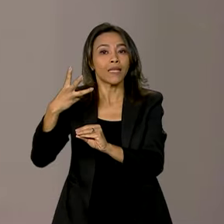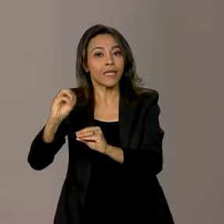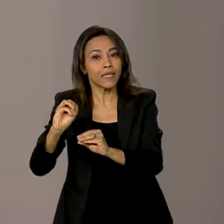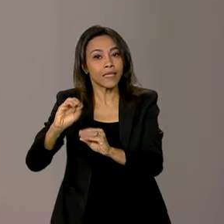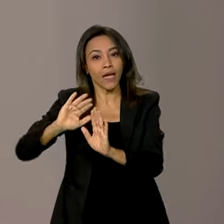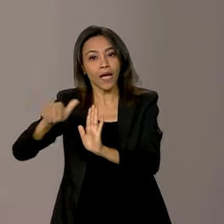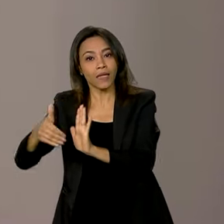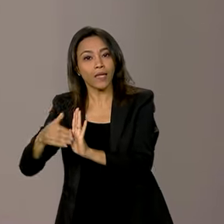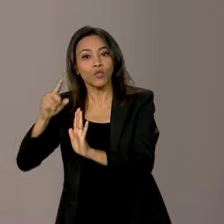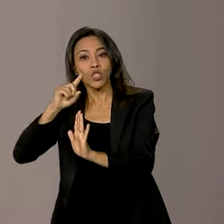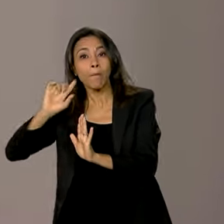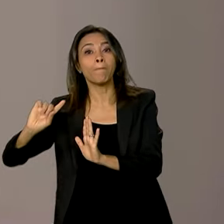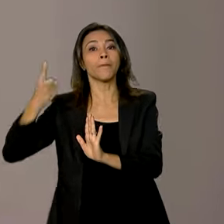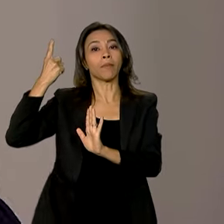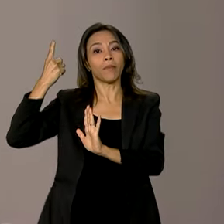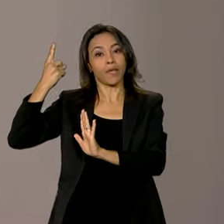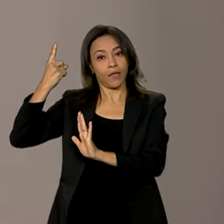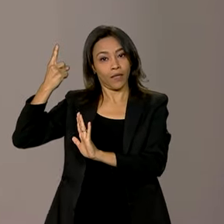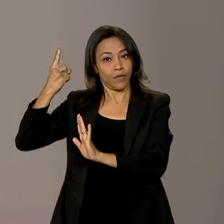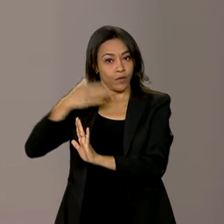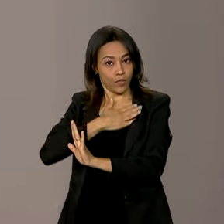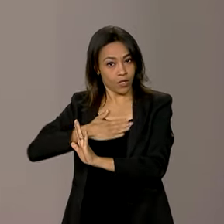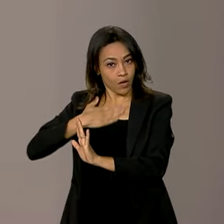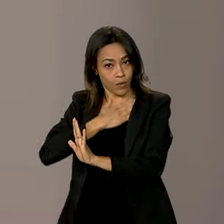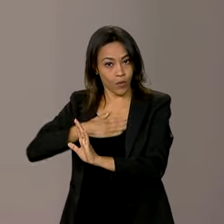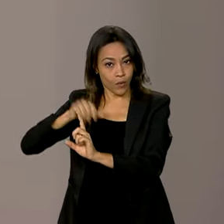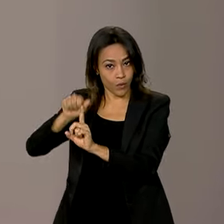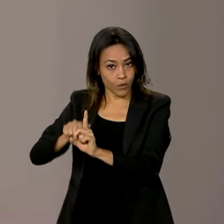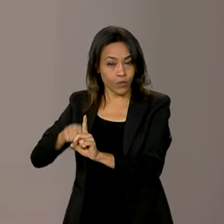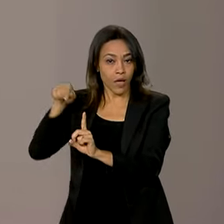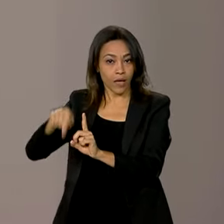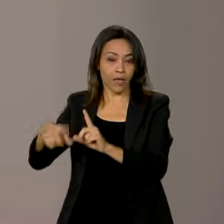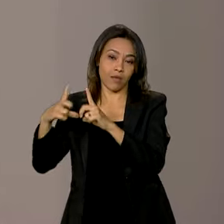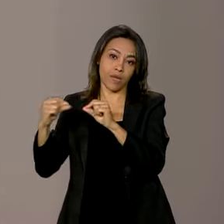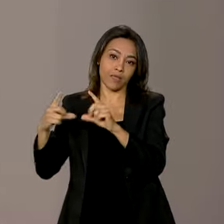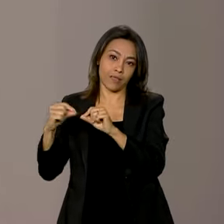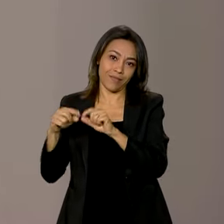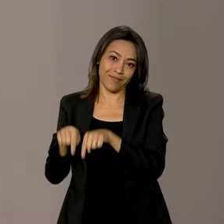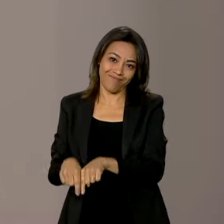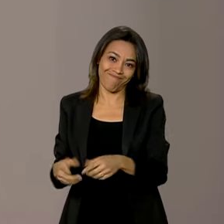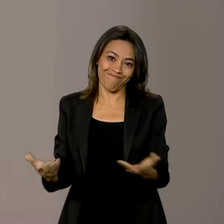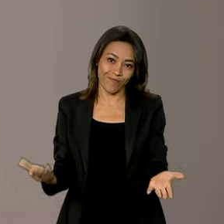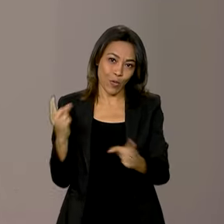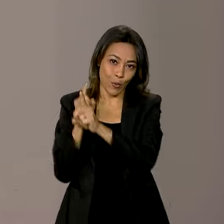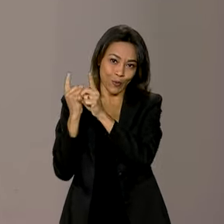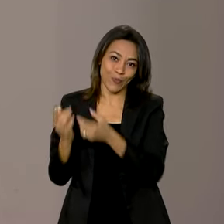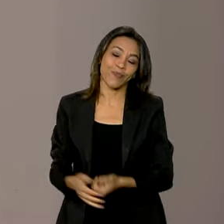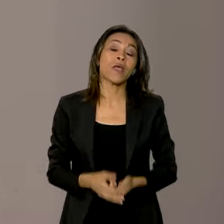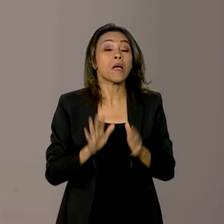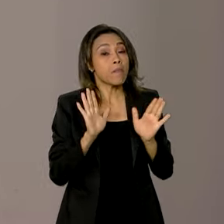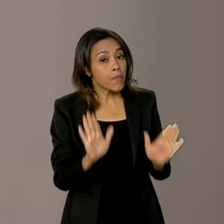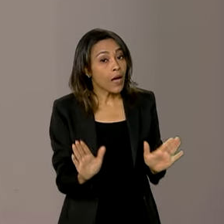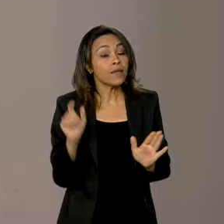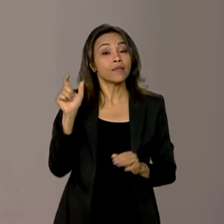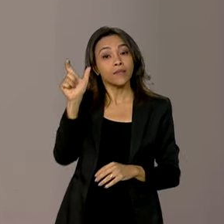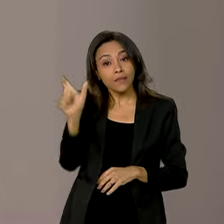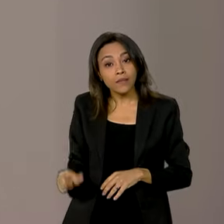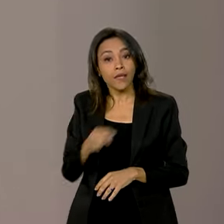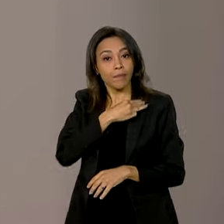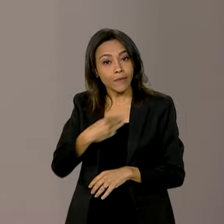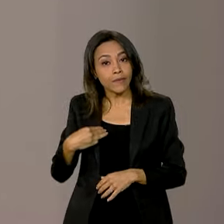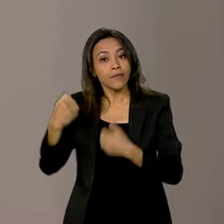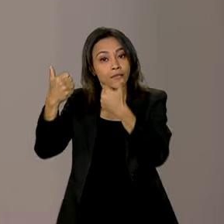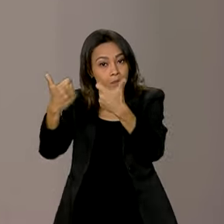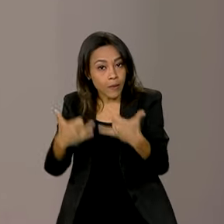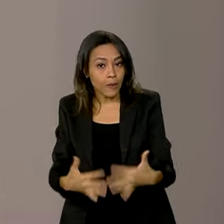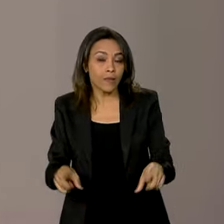ao dia 1º de agosto, aqui em Brasília, no Centro Brasil 21. Mas a ministra também destacou o protagonismo